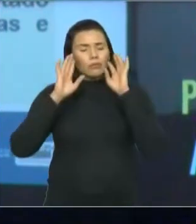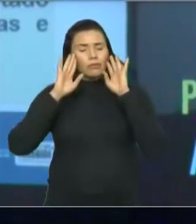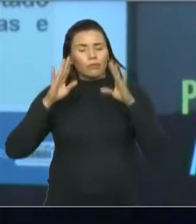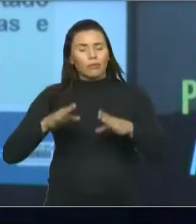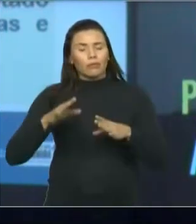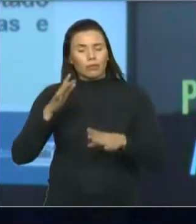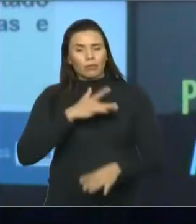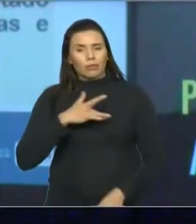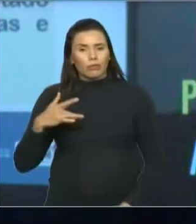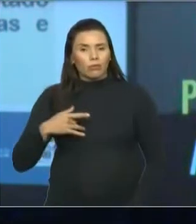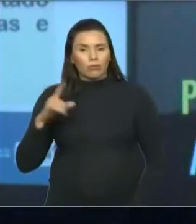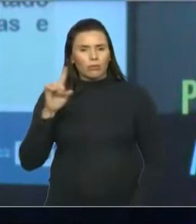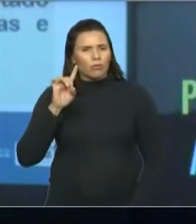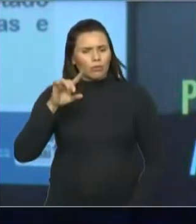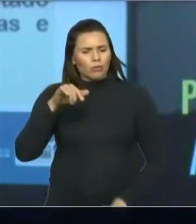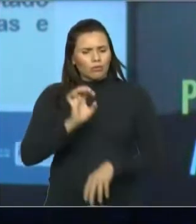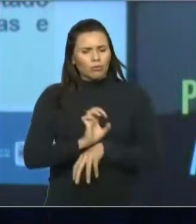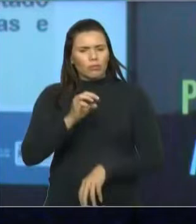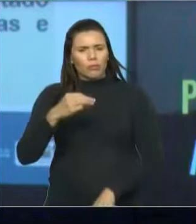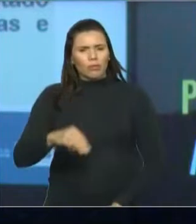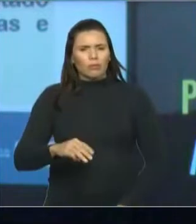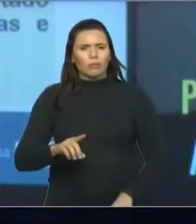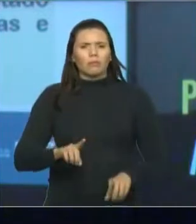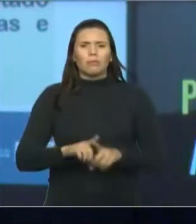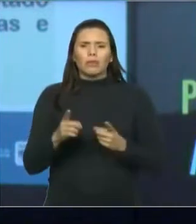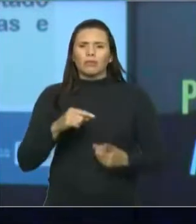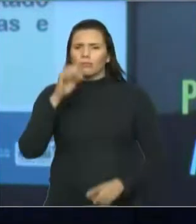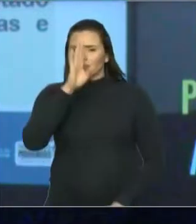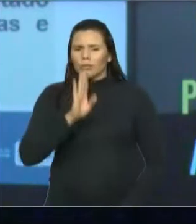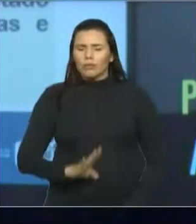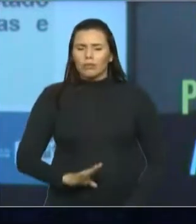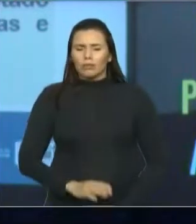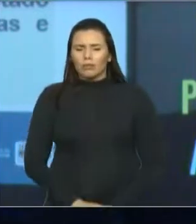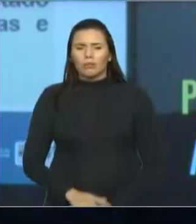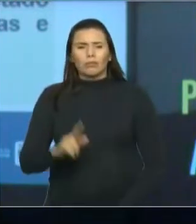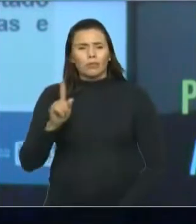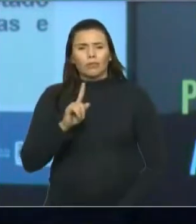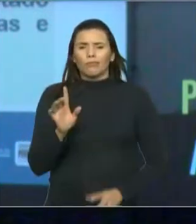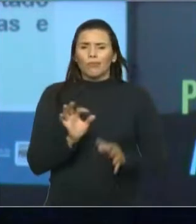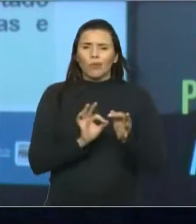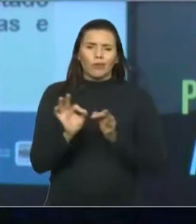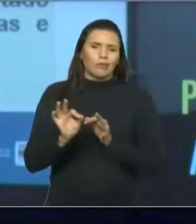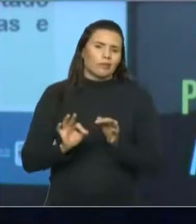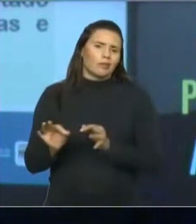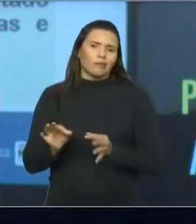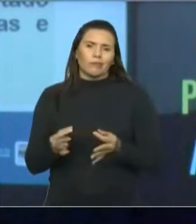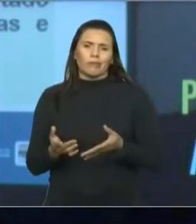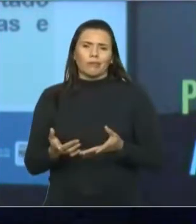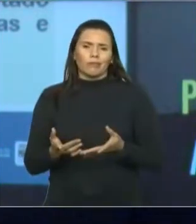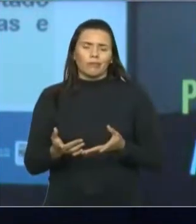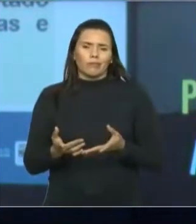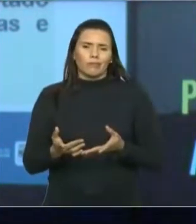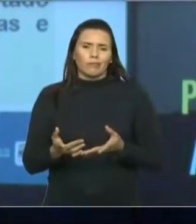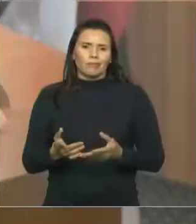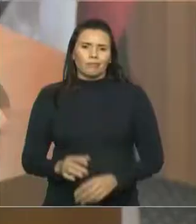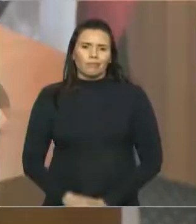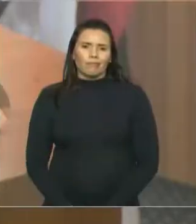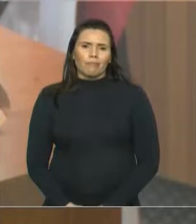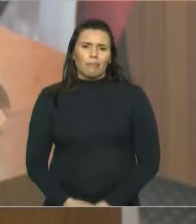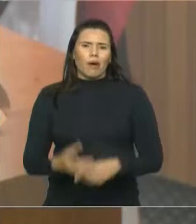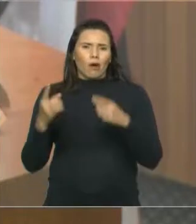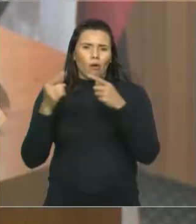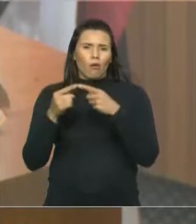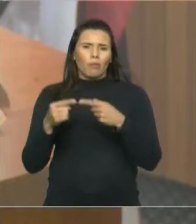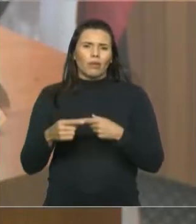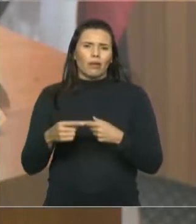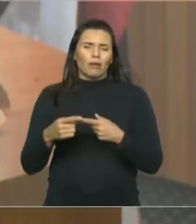Brasil, ele não foi construído, ele não foi preparado para a transição desses três cenários. Ele